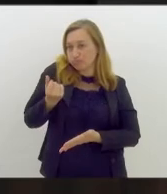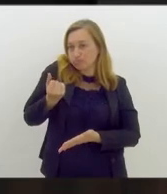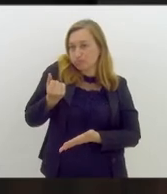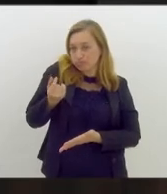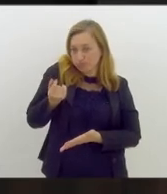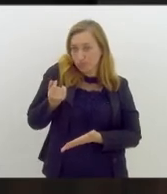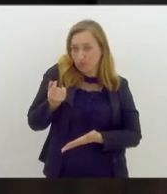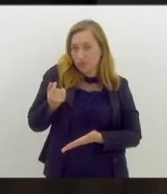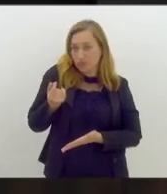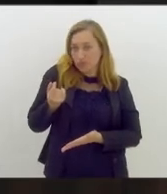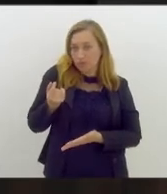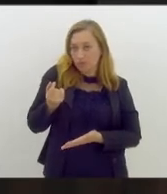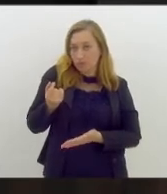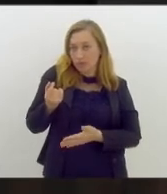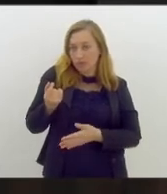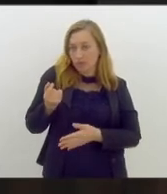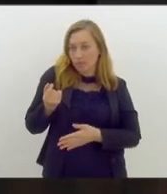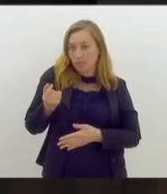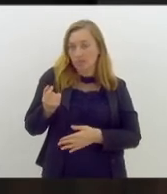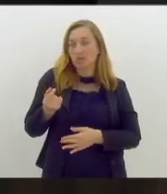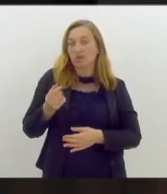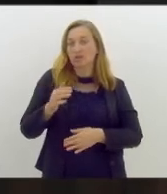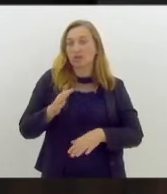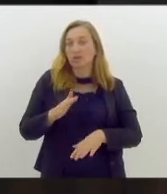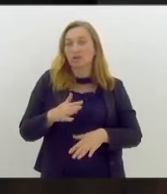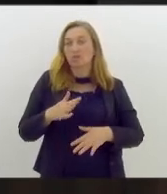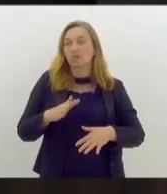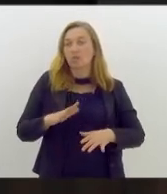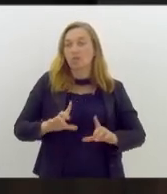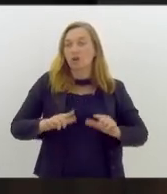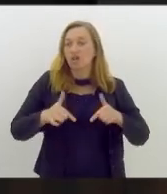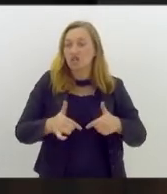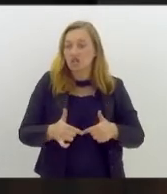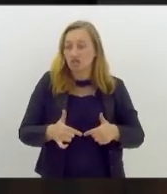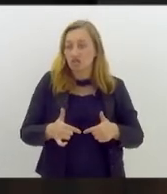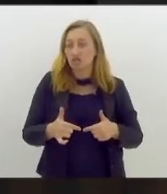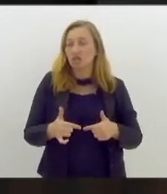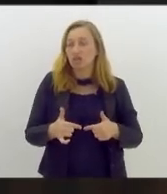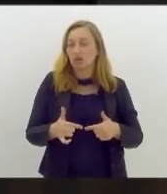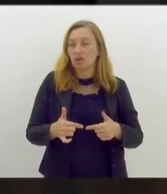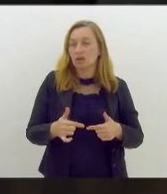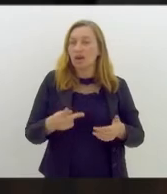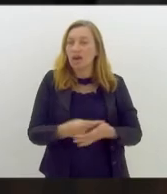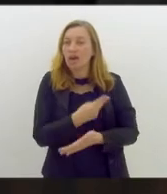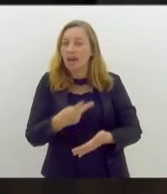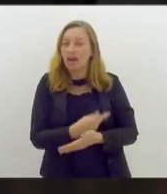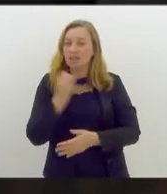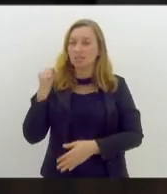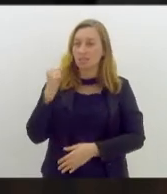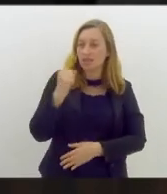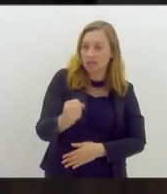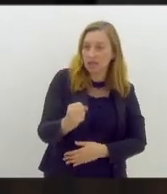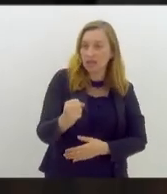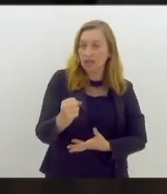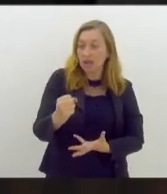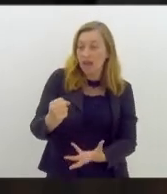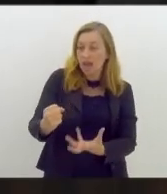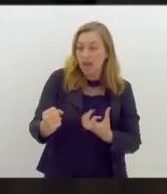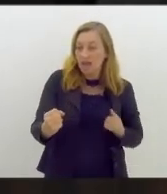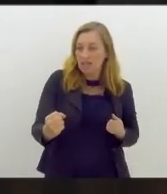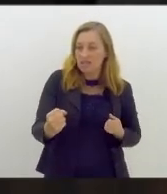endinheirados, para aumentar a surpresa geral, matam o cônjuge e ainda tentam receber